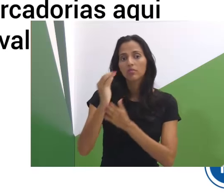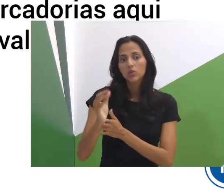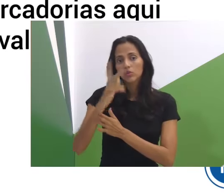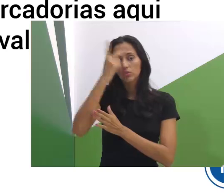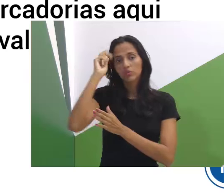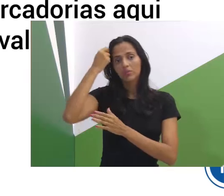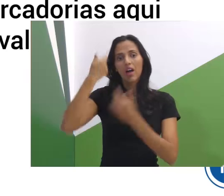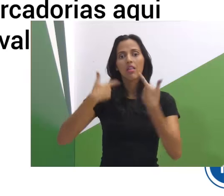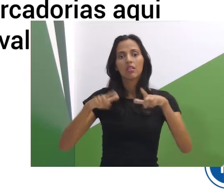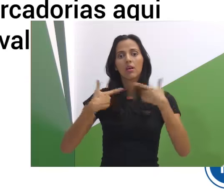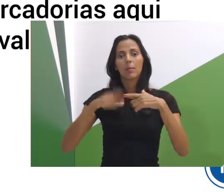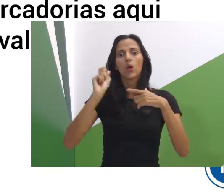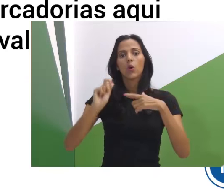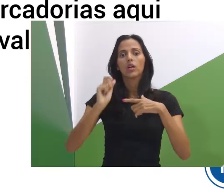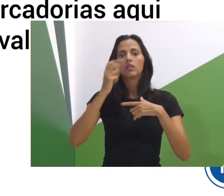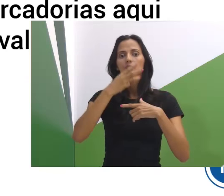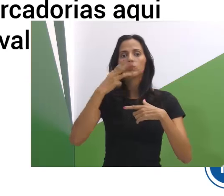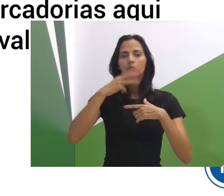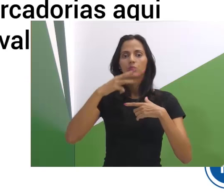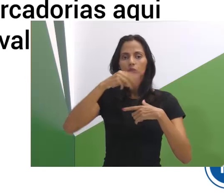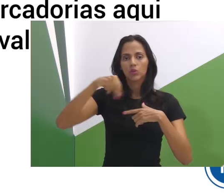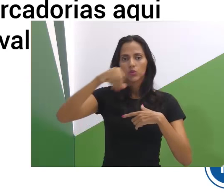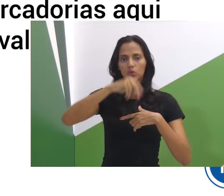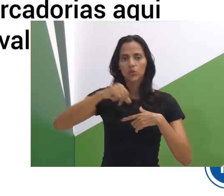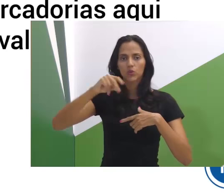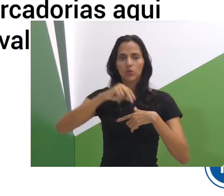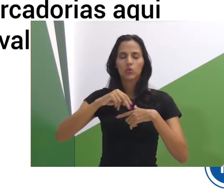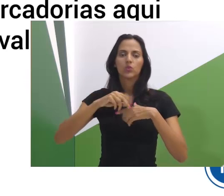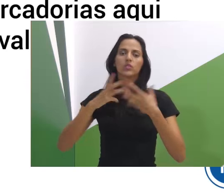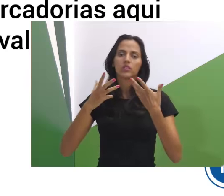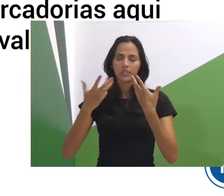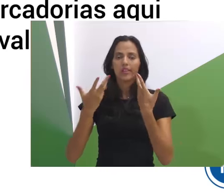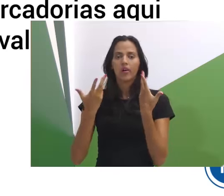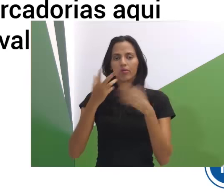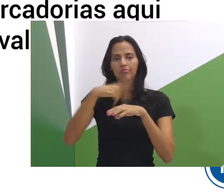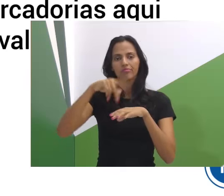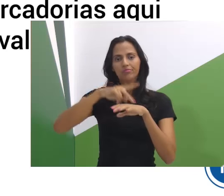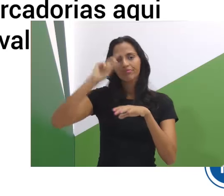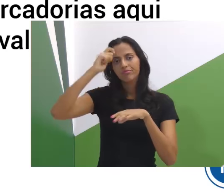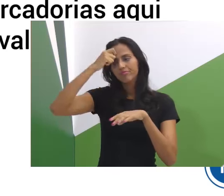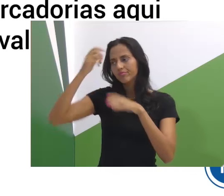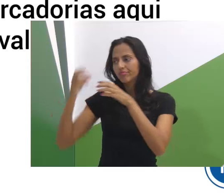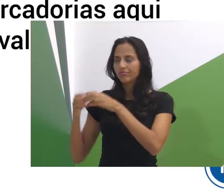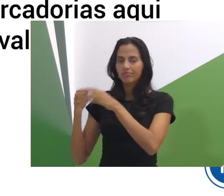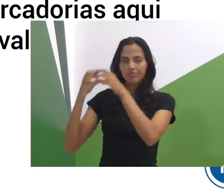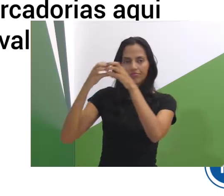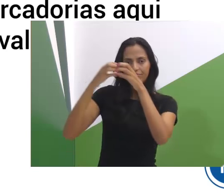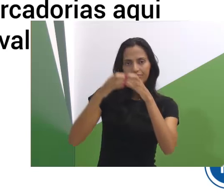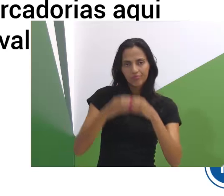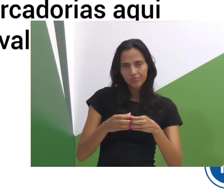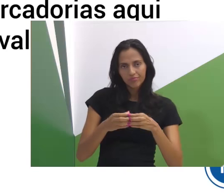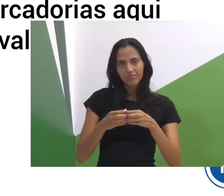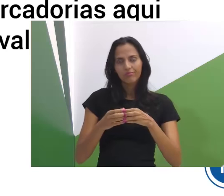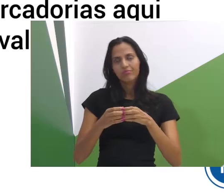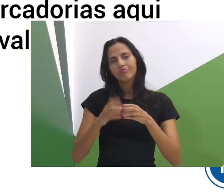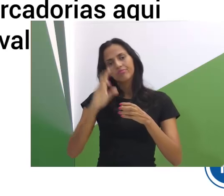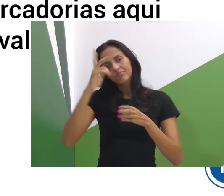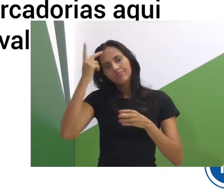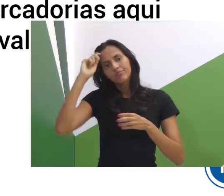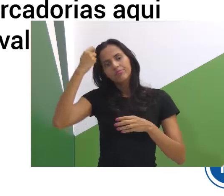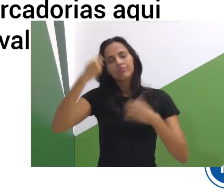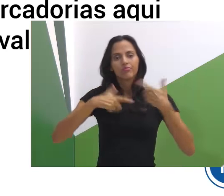século XVI. Então, eles vinham das suas colônias na África e a experiência de trazer negros para